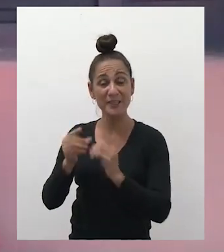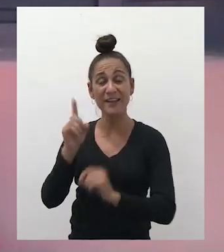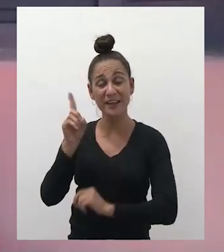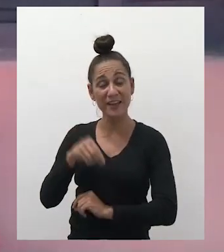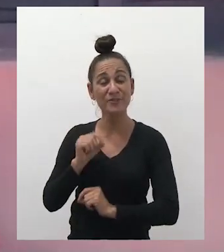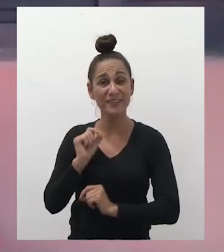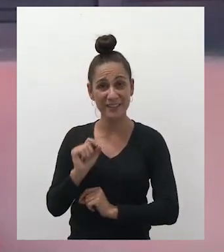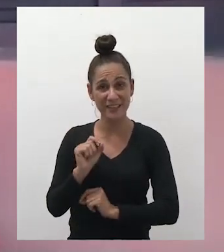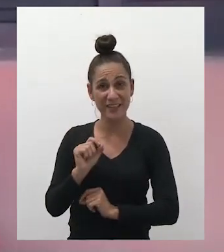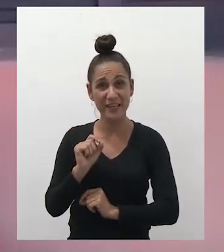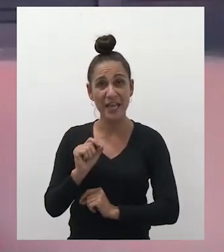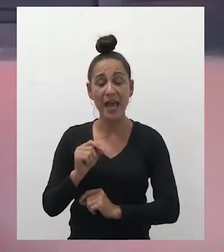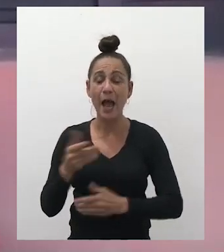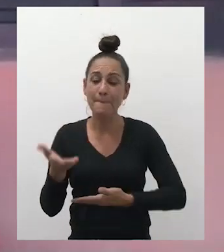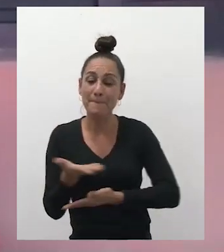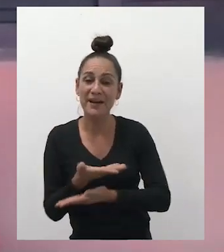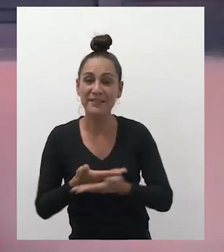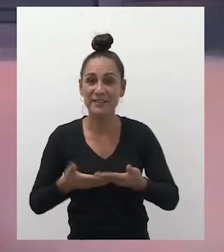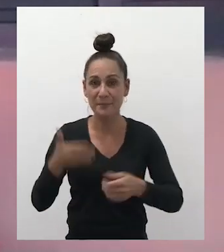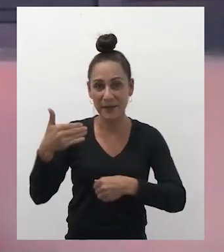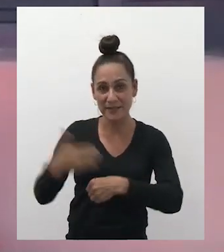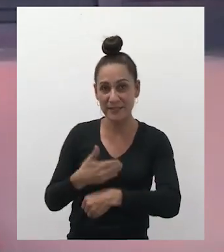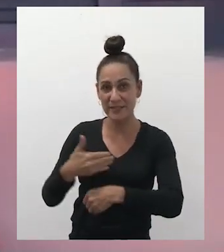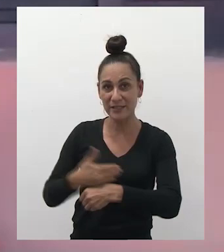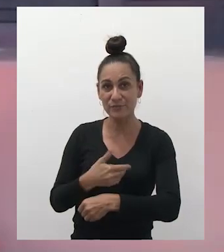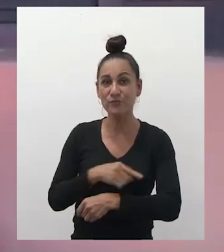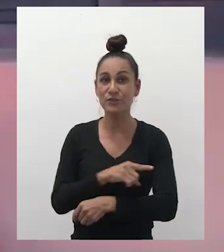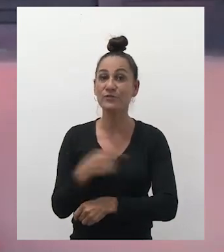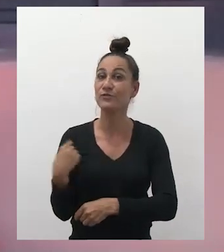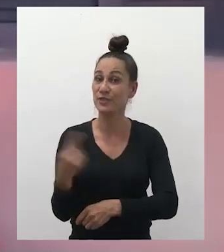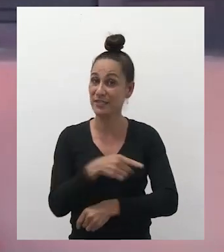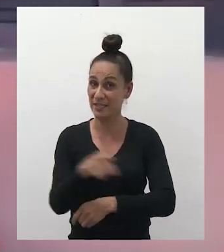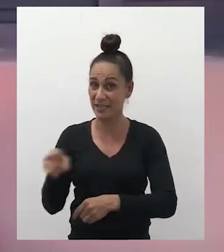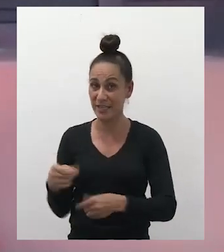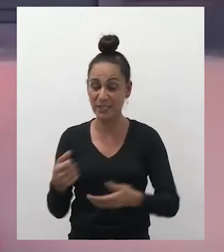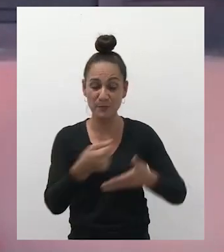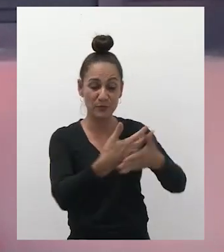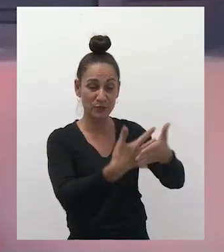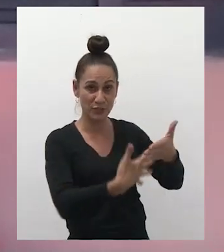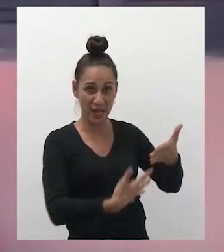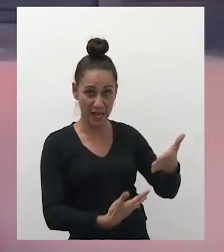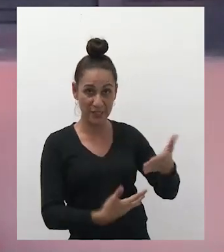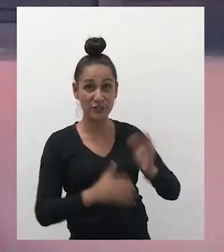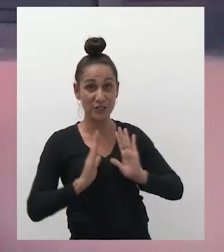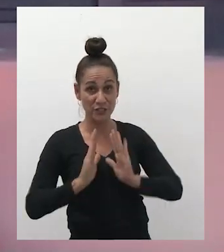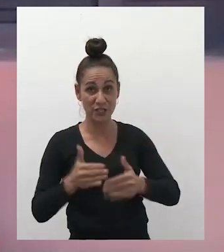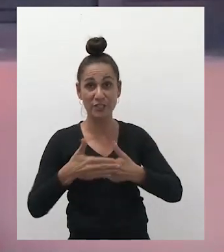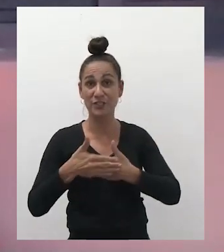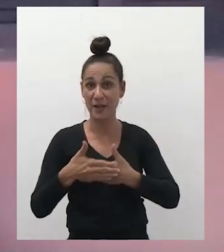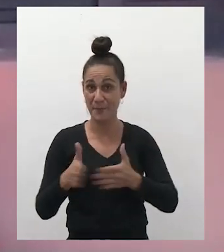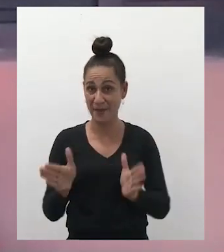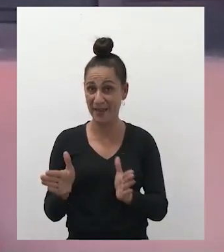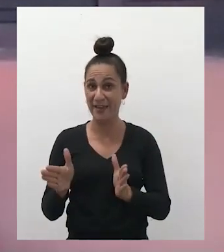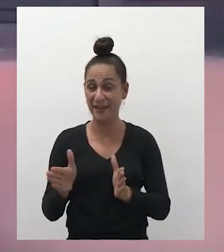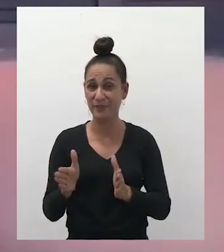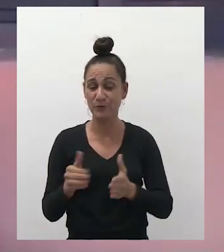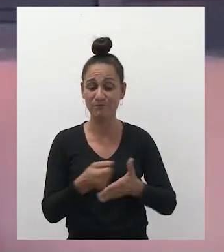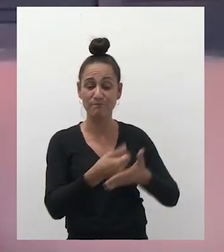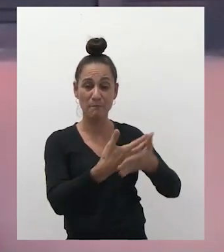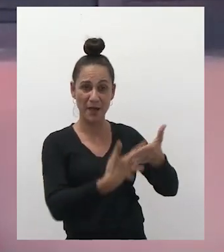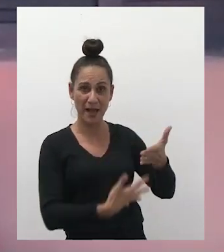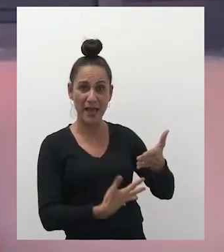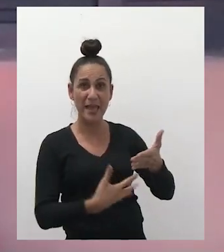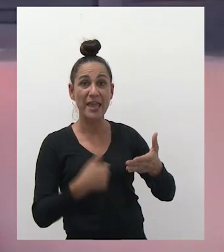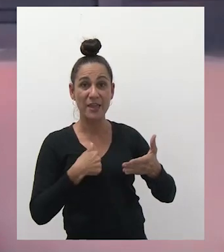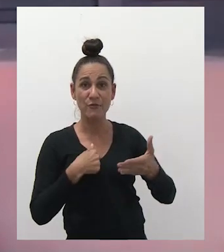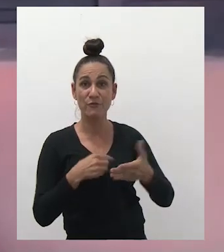ser contar com a participação de vocês pelo chat, que já está aberto, né? Eu vou interagir com vocês por